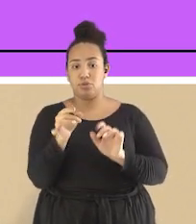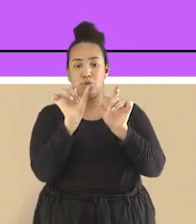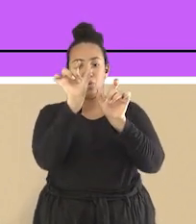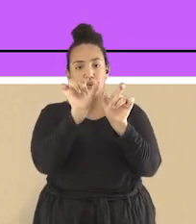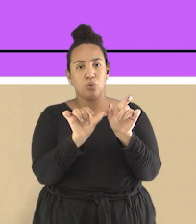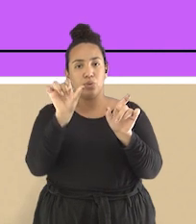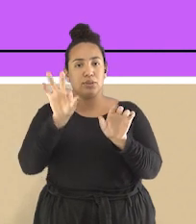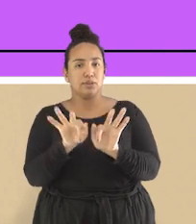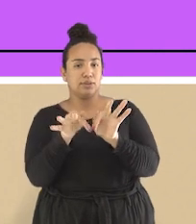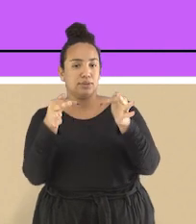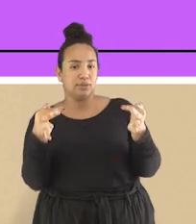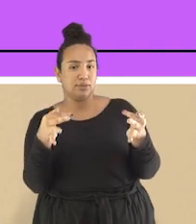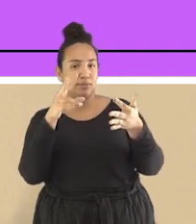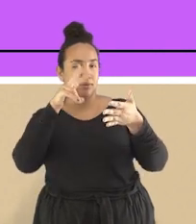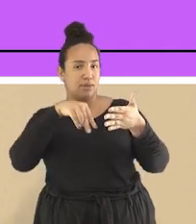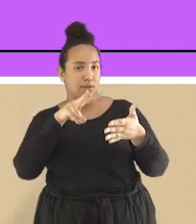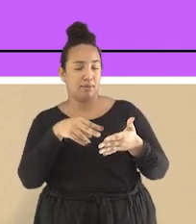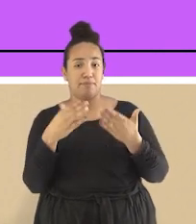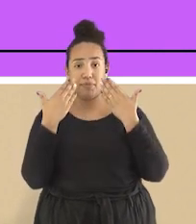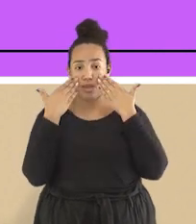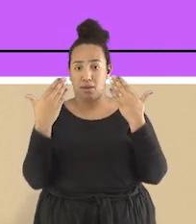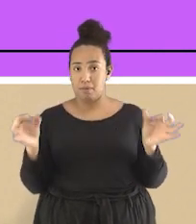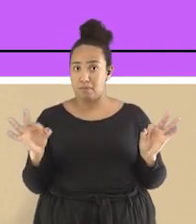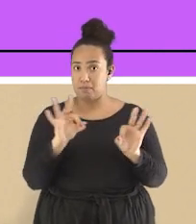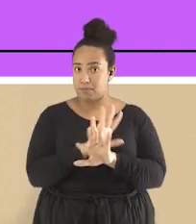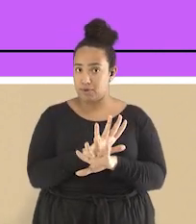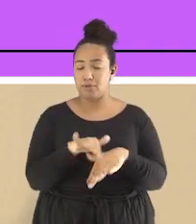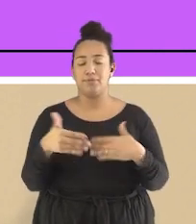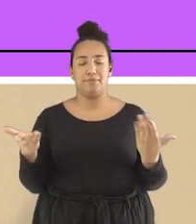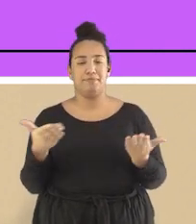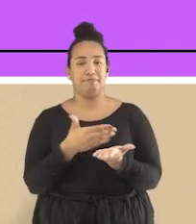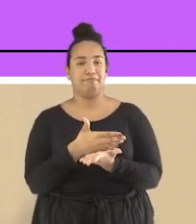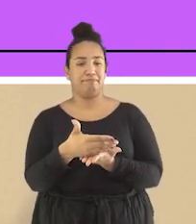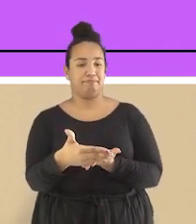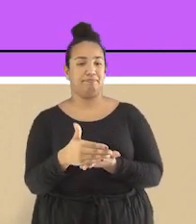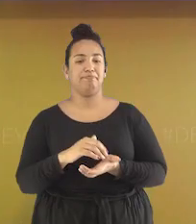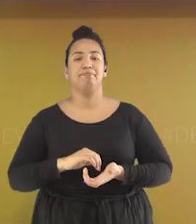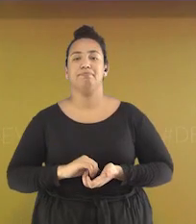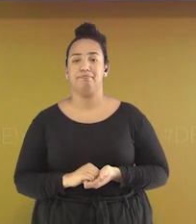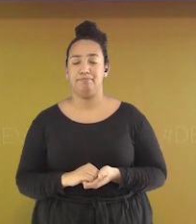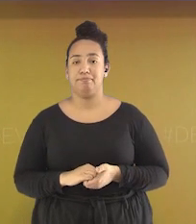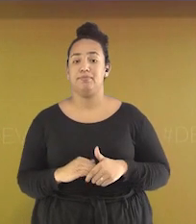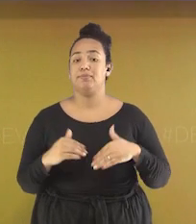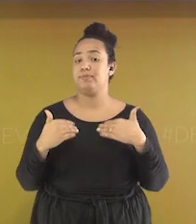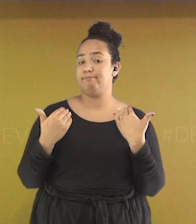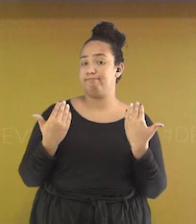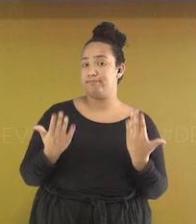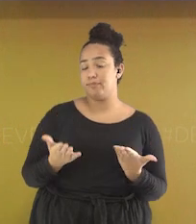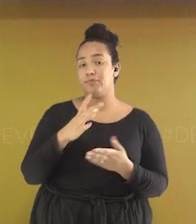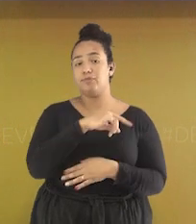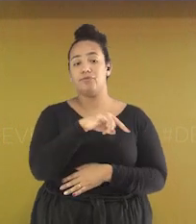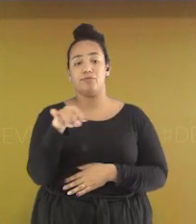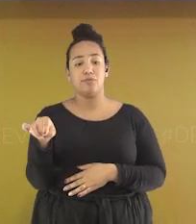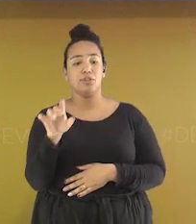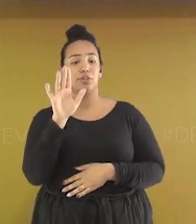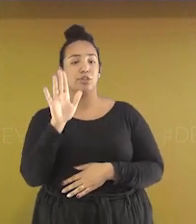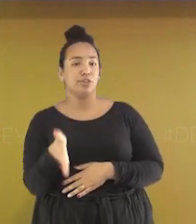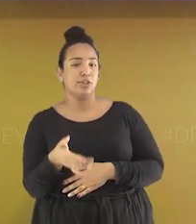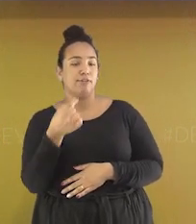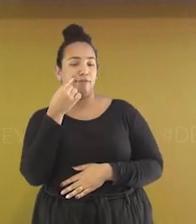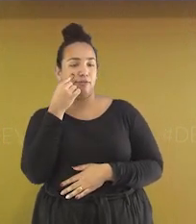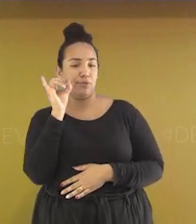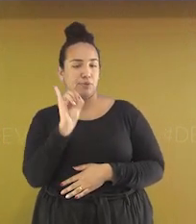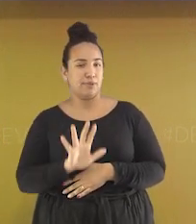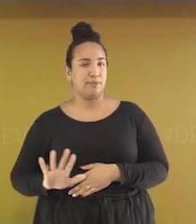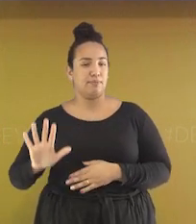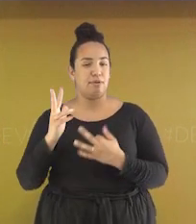coluna simples. Apresentações feitas. Agora sim, turma, vamos lá? Bom, pessoal, por um acaso, você já viu